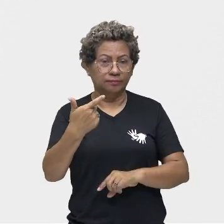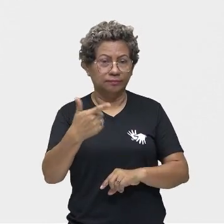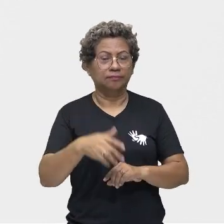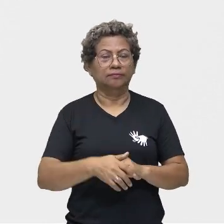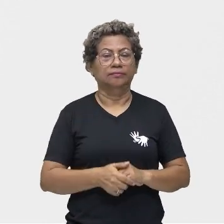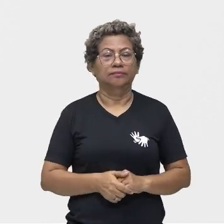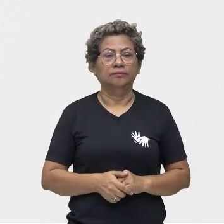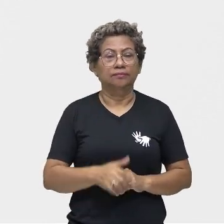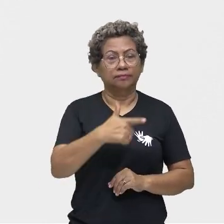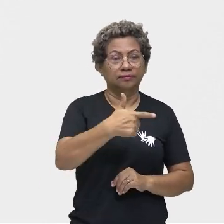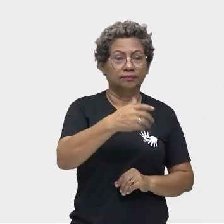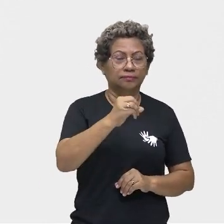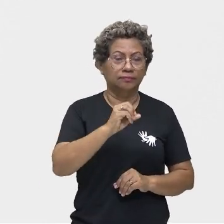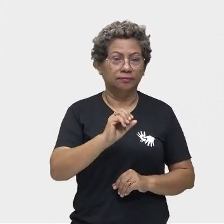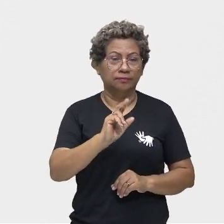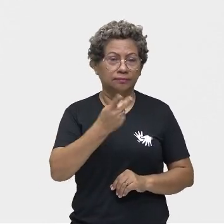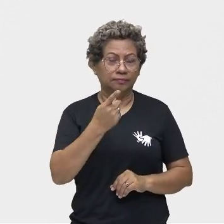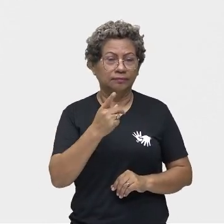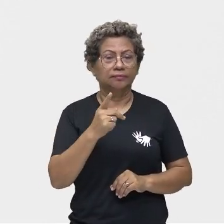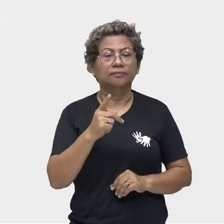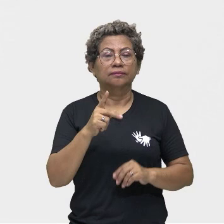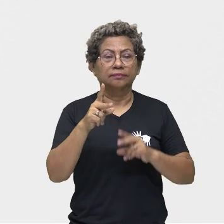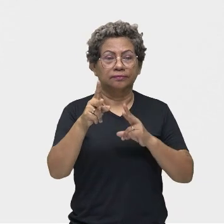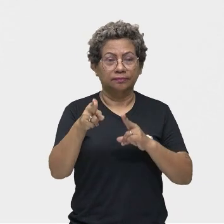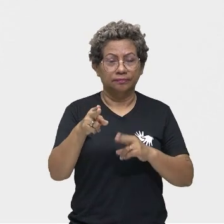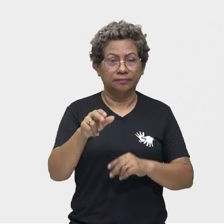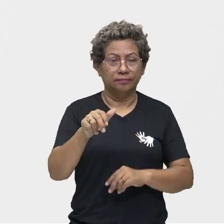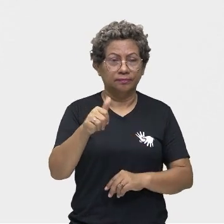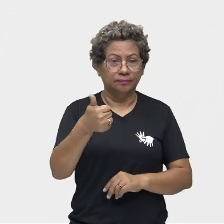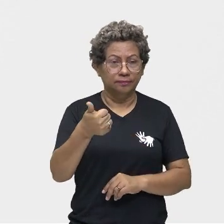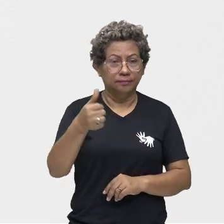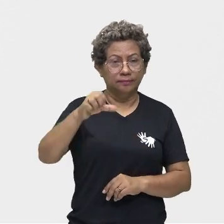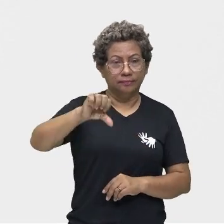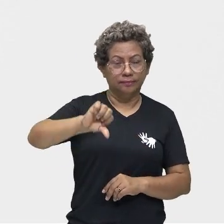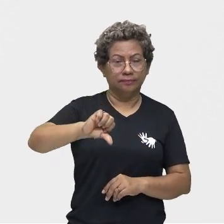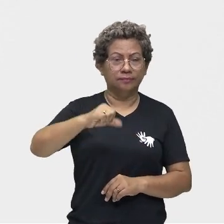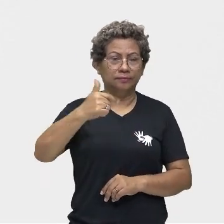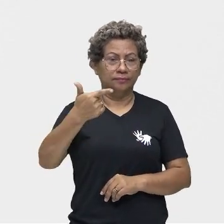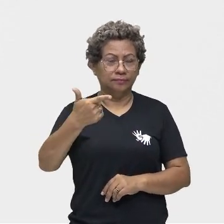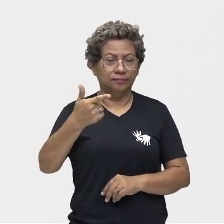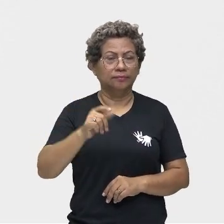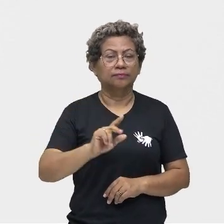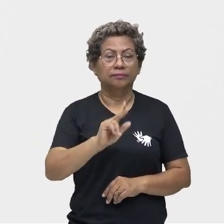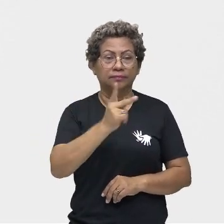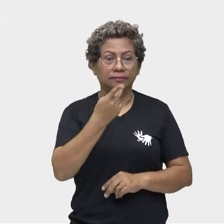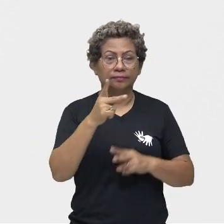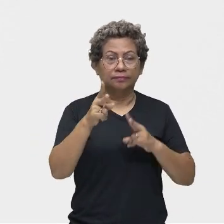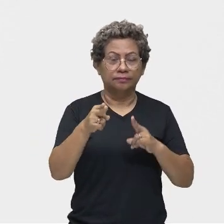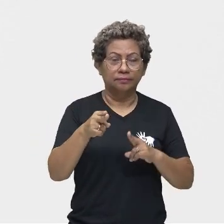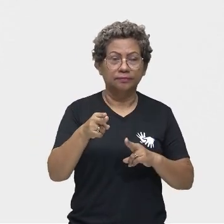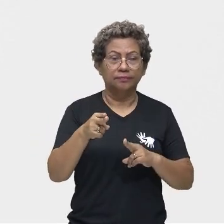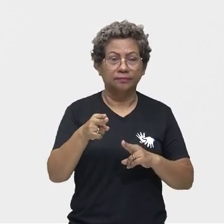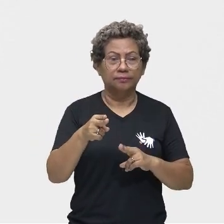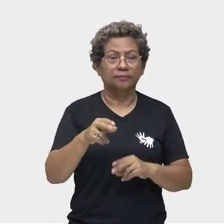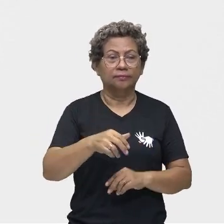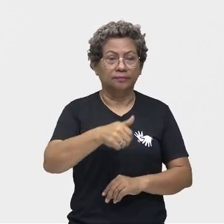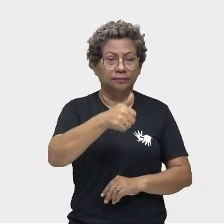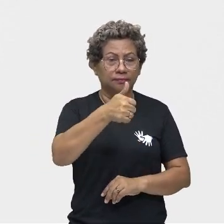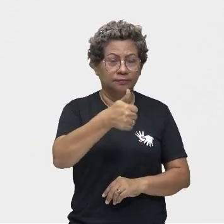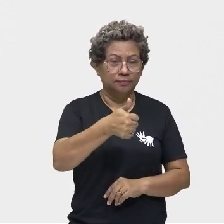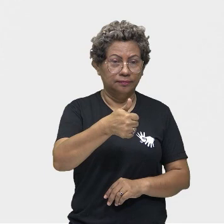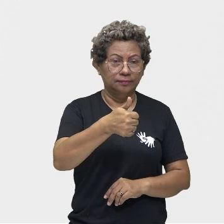vezes 12. Então, 20H é igual a 192, que é o produto, de